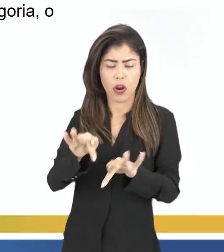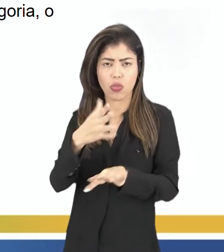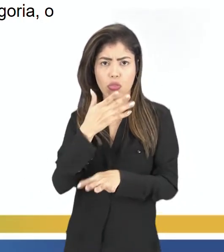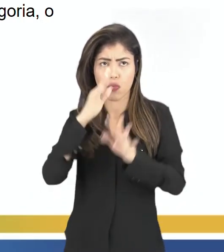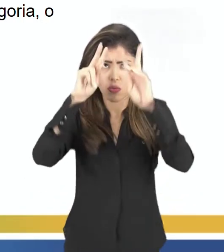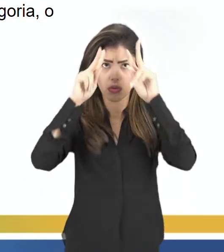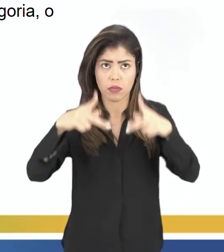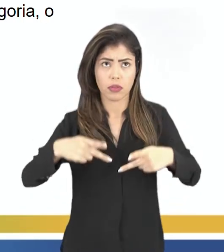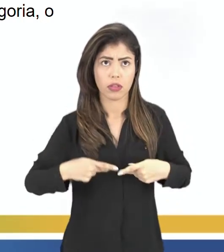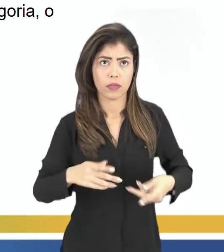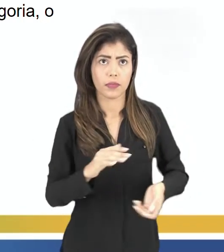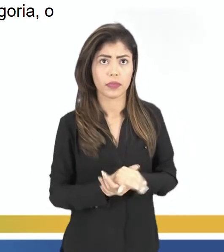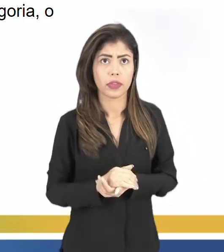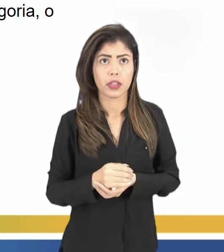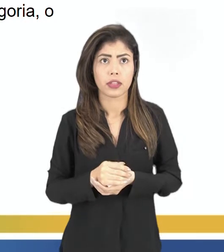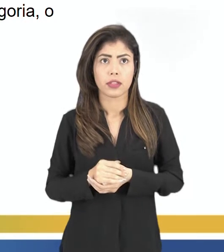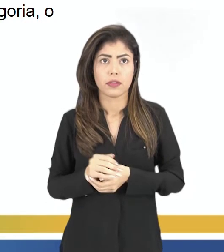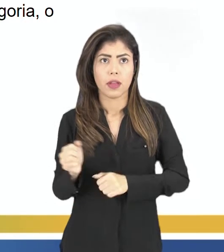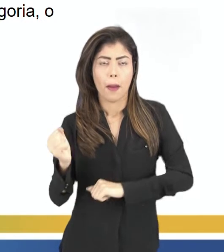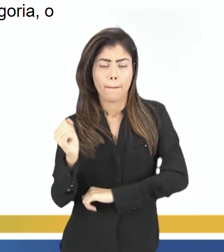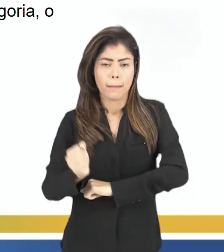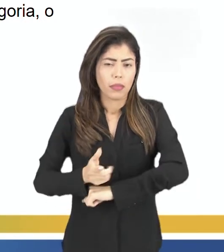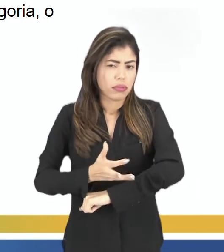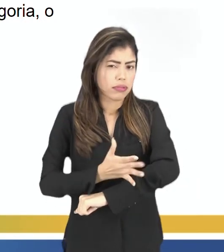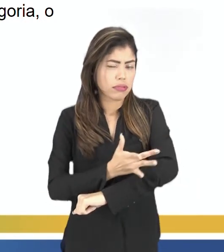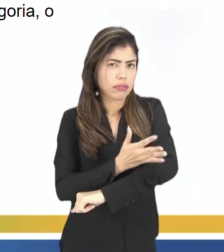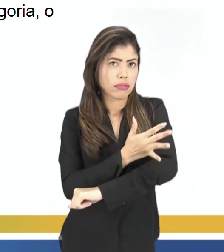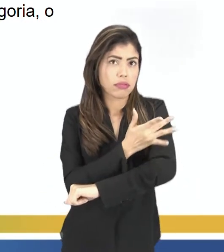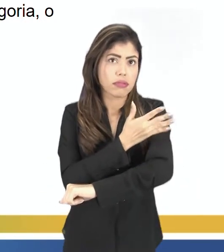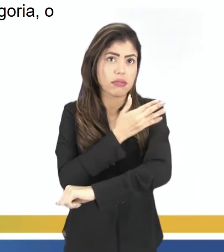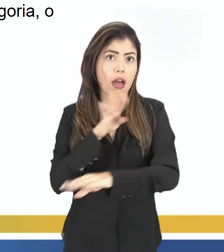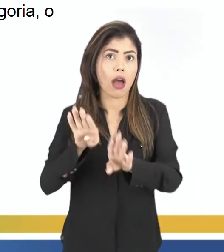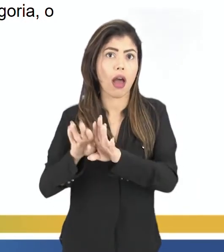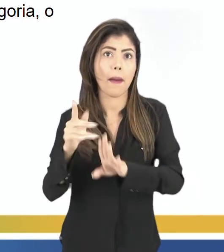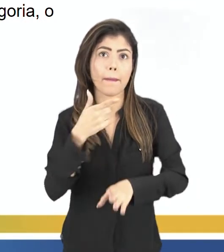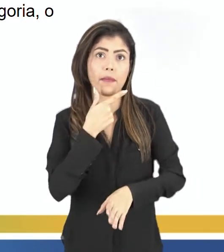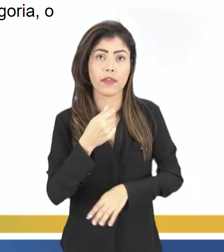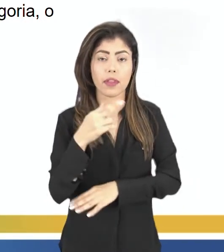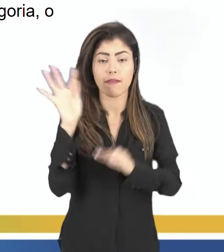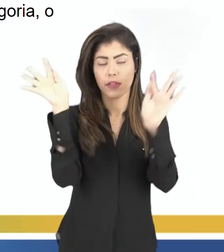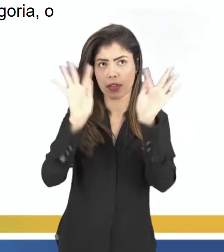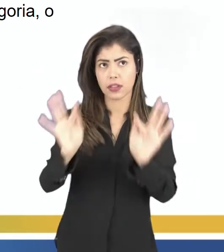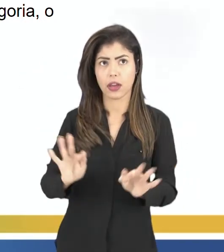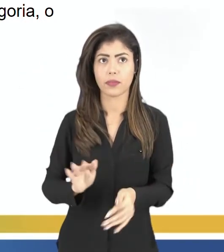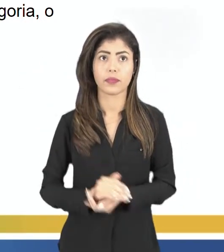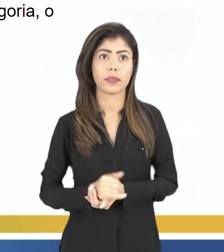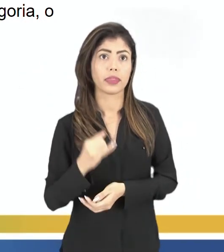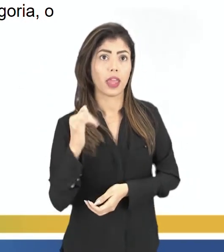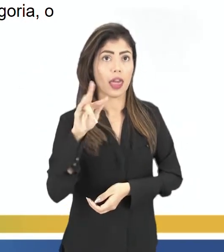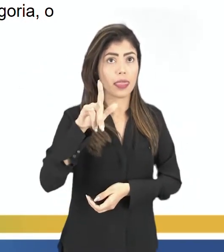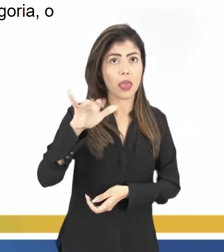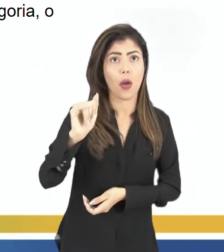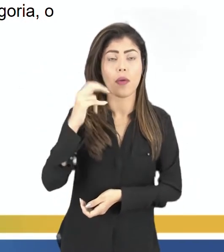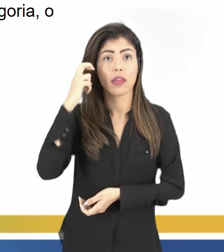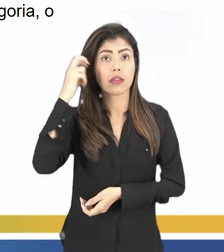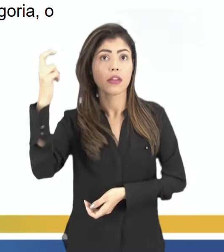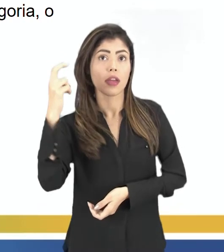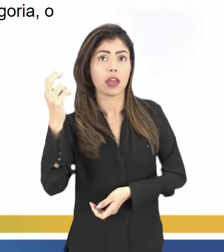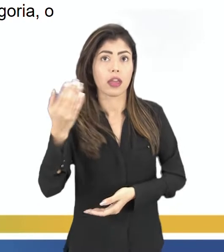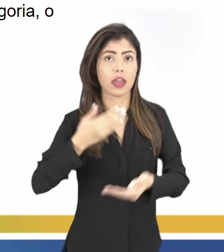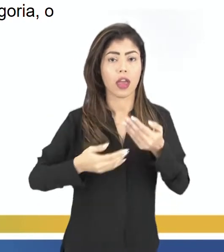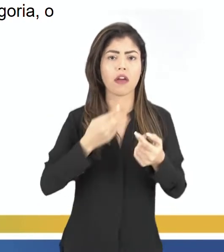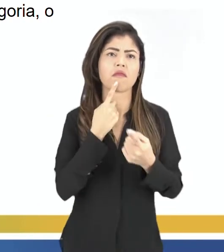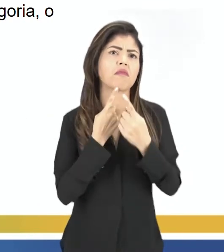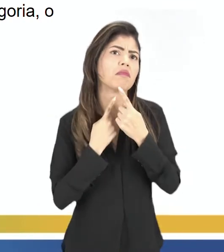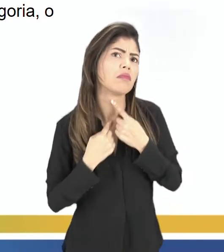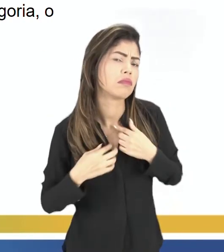Prazer perene como fundamento da felicidade? Felicidade é mais Aristóteles. Um ideal inteligível como transcendência desejada? Tá